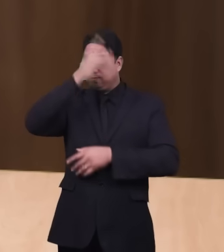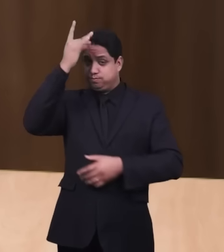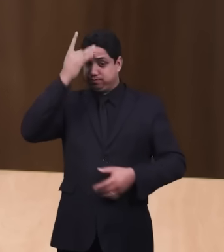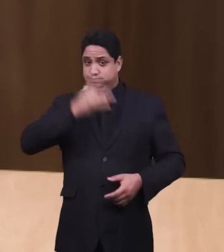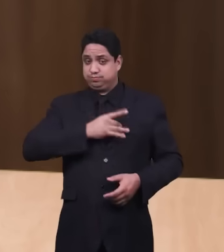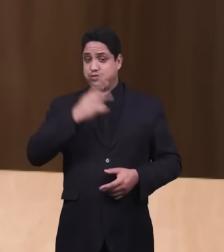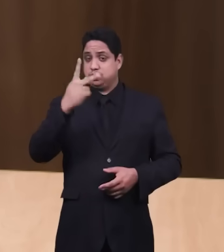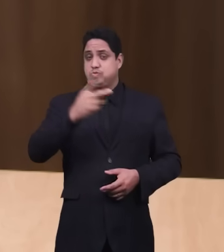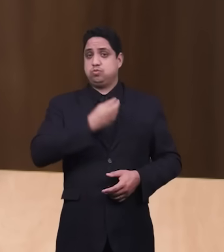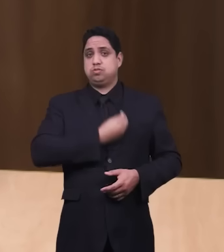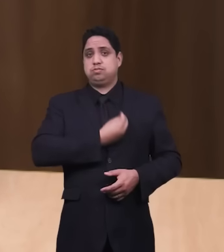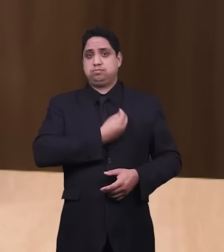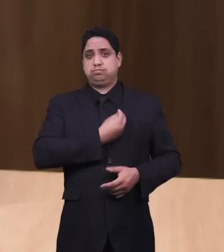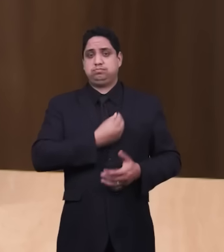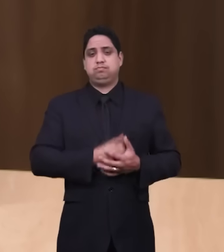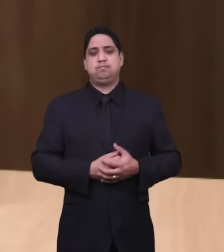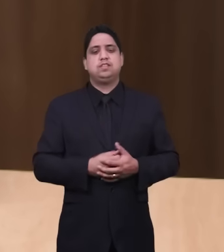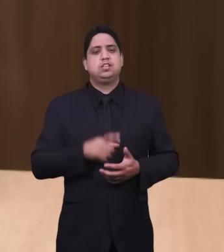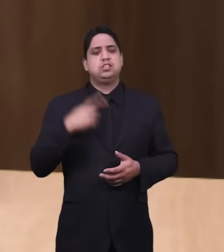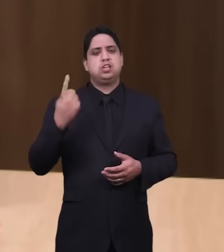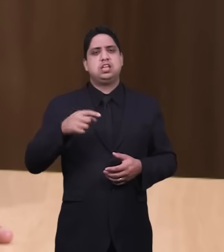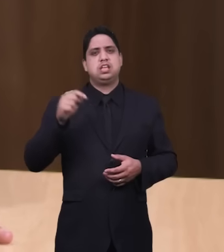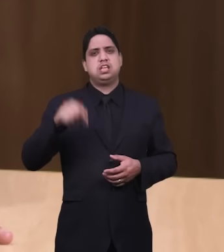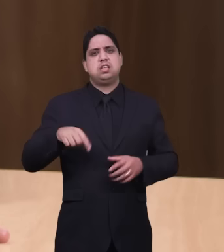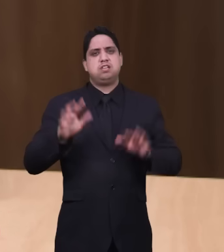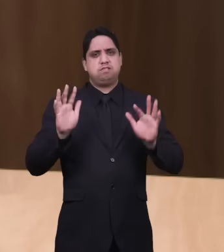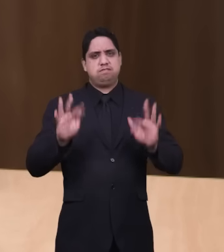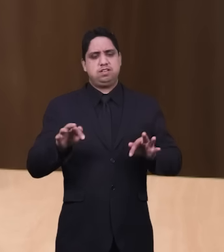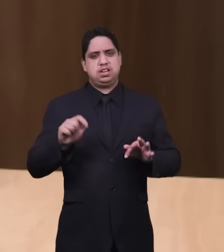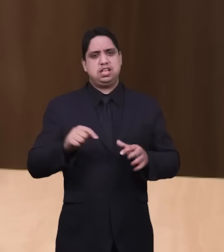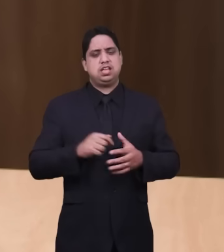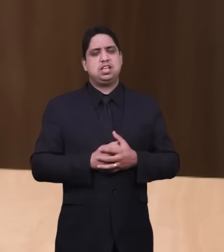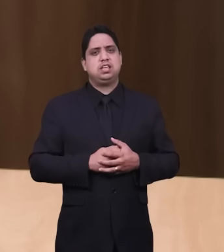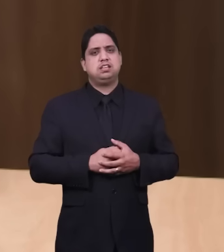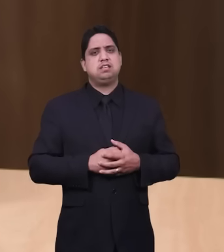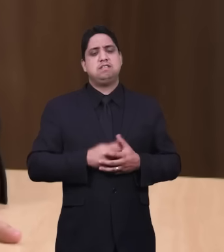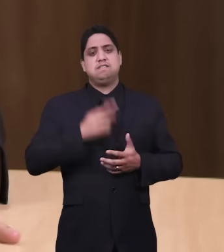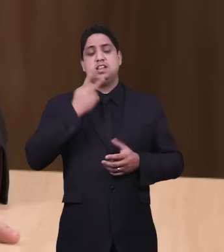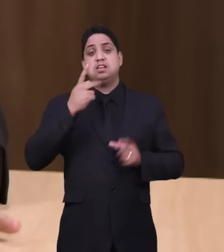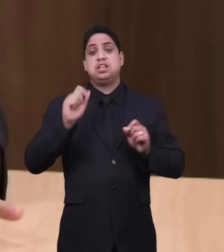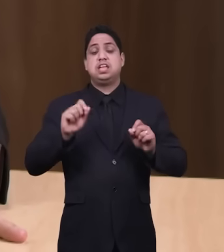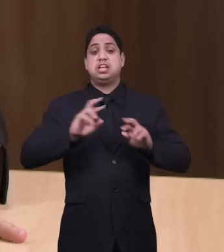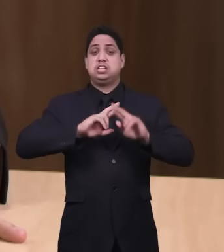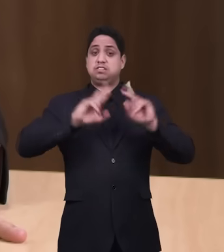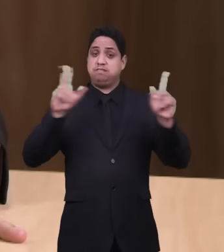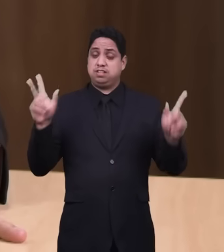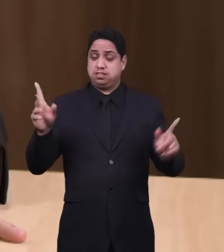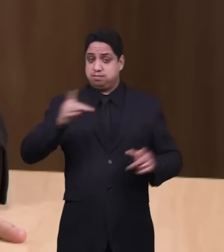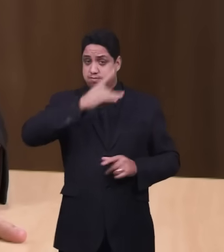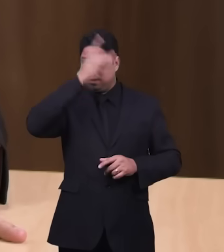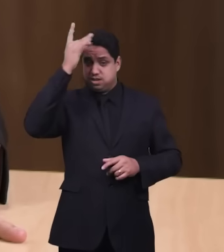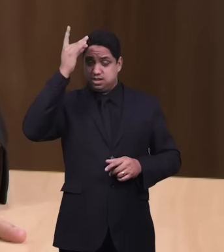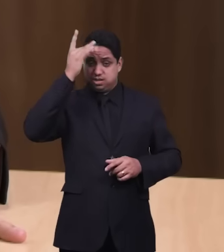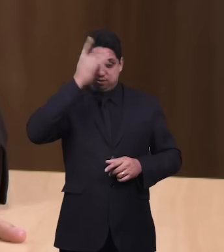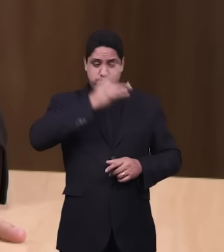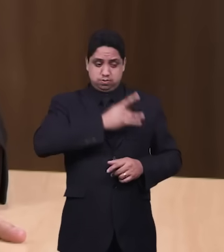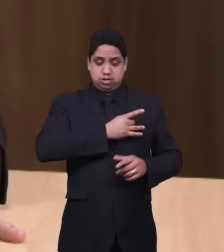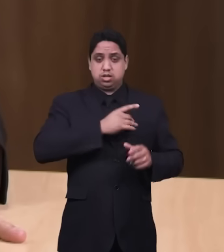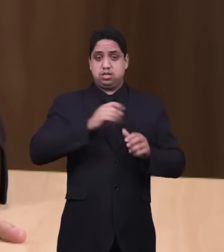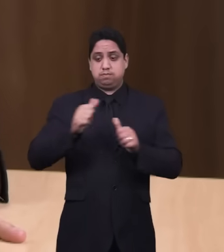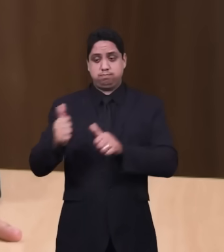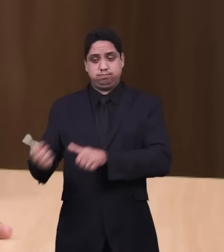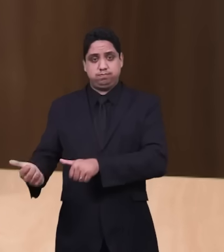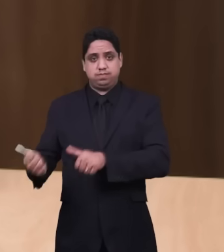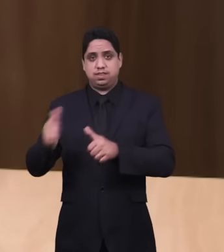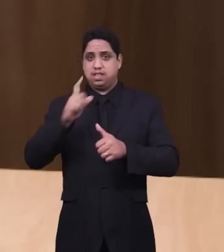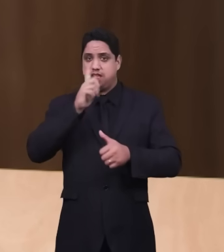né? E Ele é que faz isso. Né? Nós fizemos aqui, nós estamos encerrando o programa, falando a diferença entre batismo nas águas e batismo com o Espírito